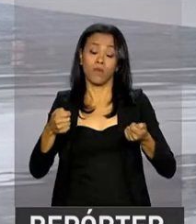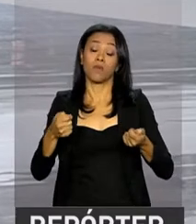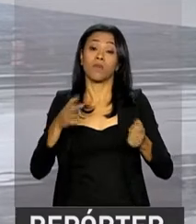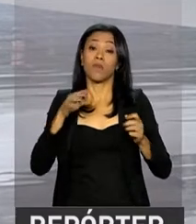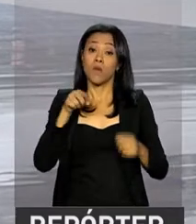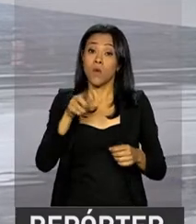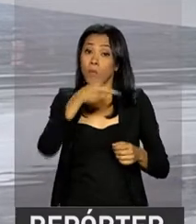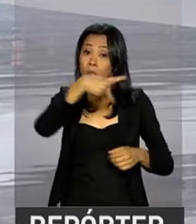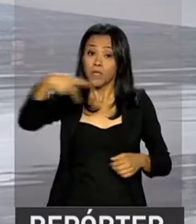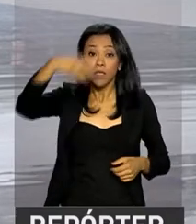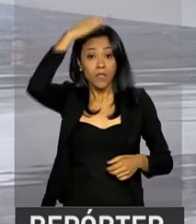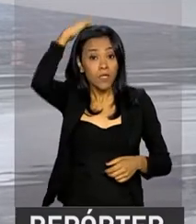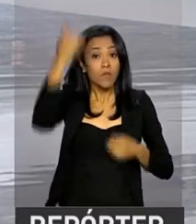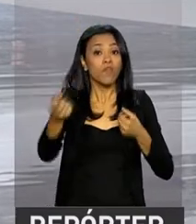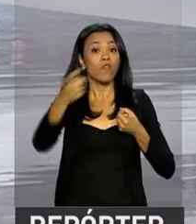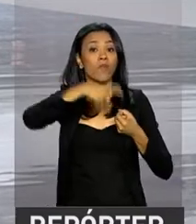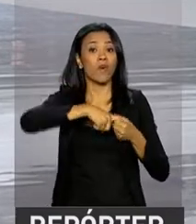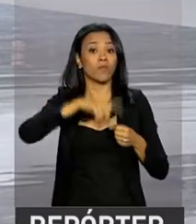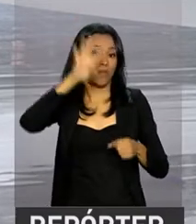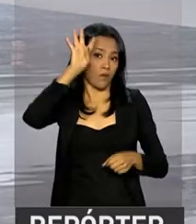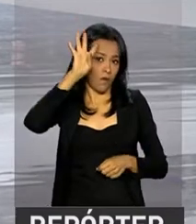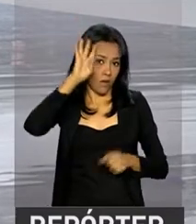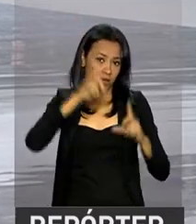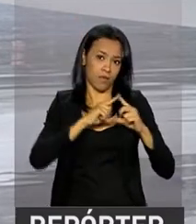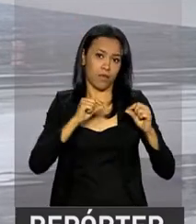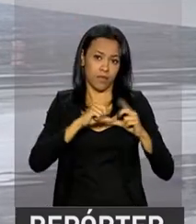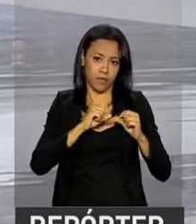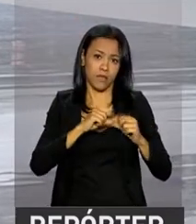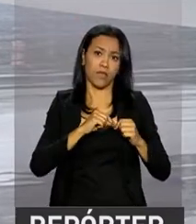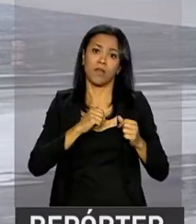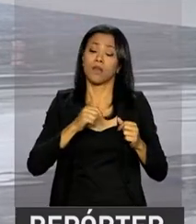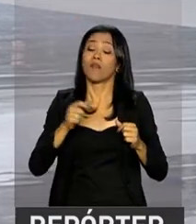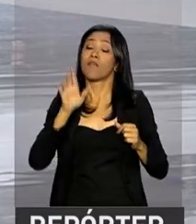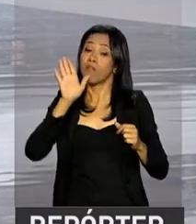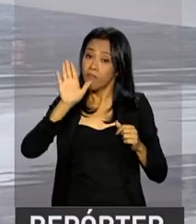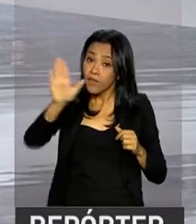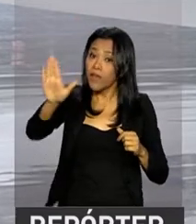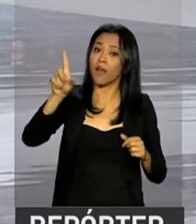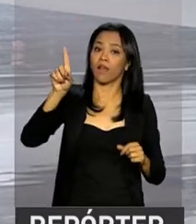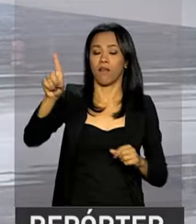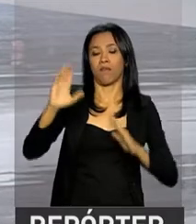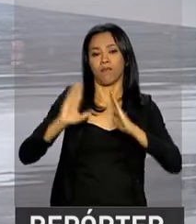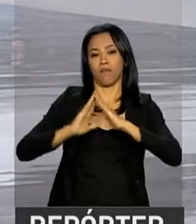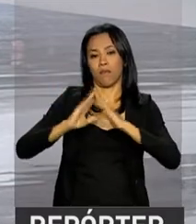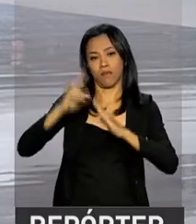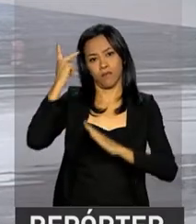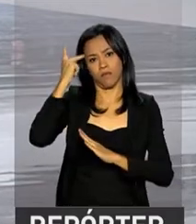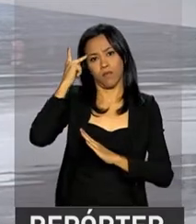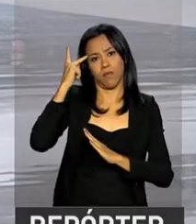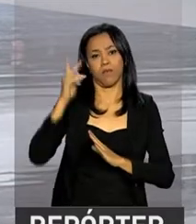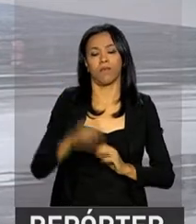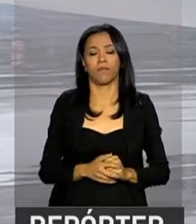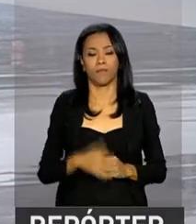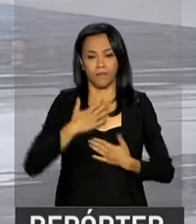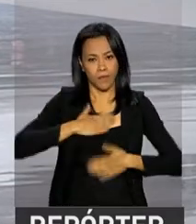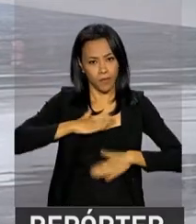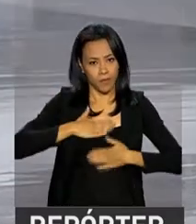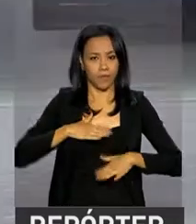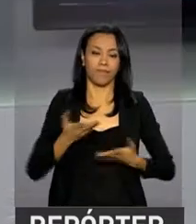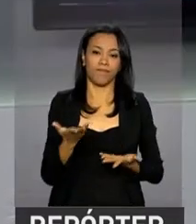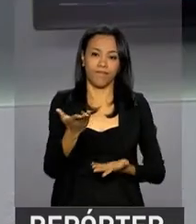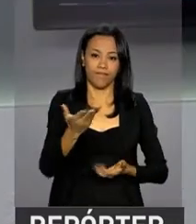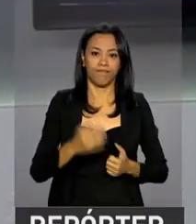retornar brasília na quarta-feira até lá vai ficar em repouso em sua casa na capital paulista taís é